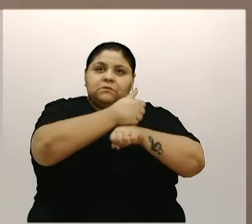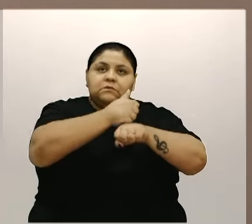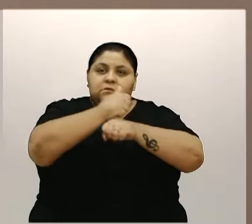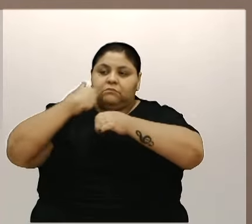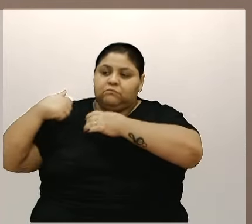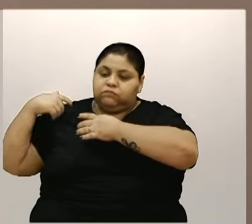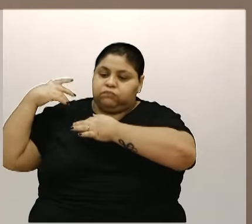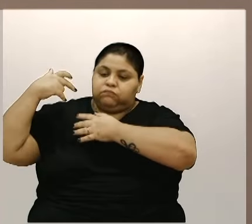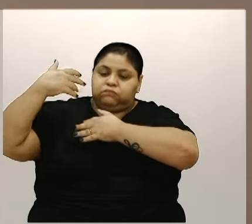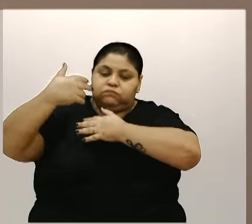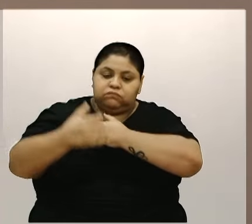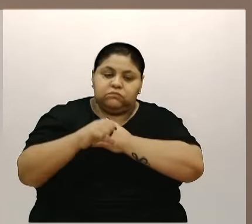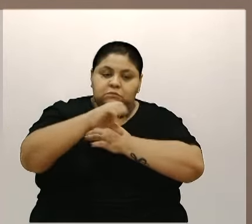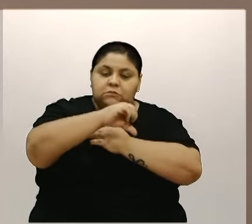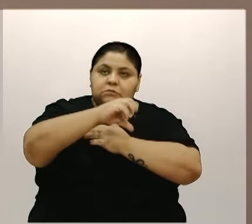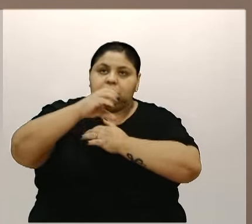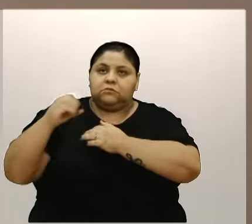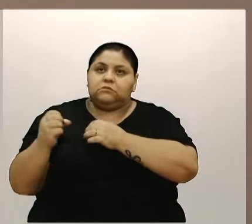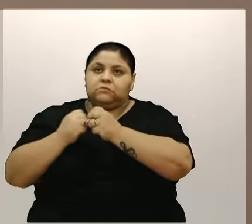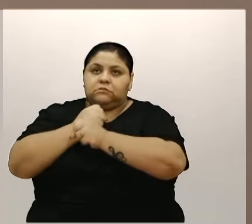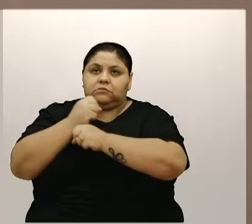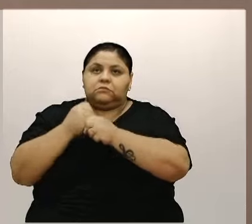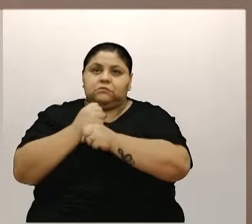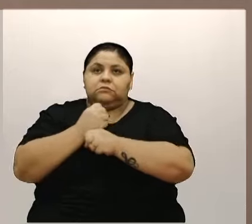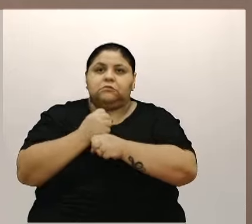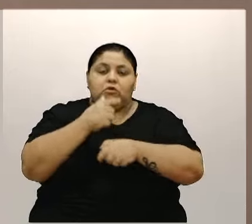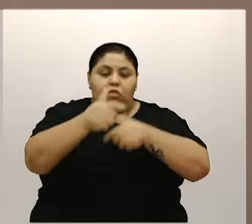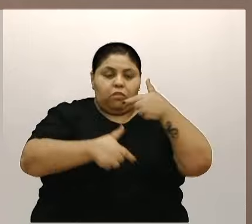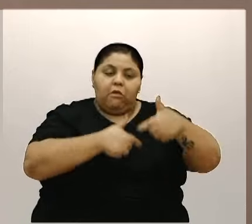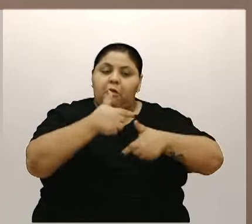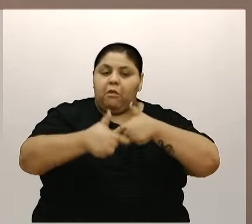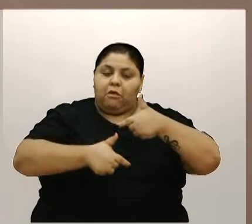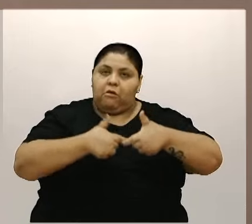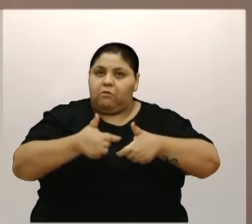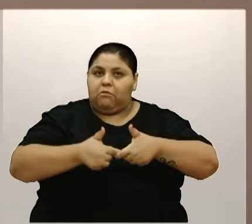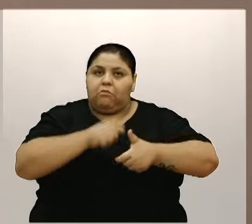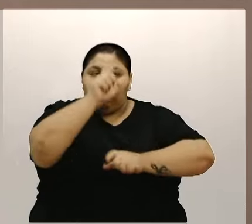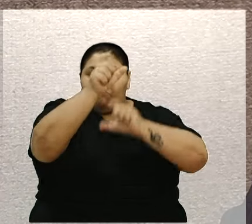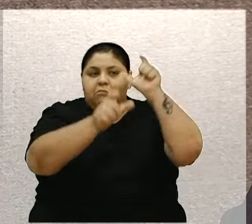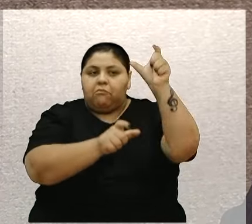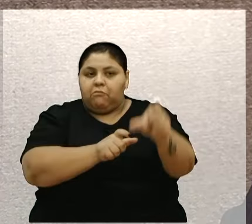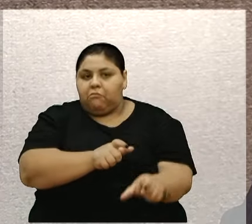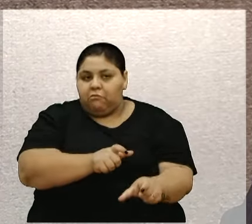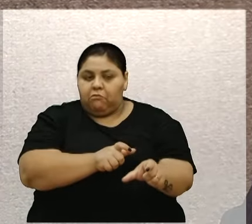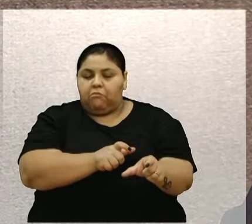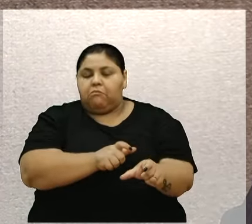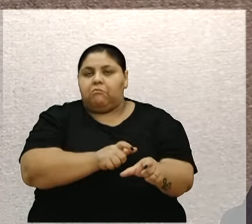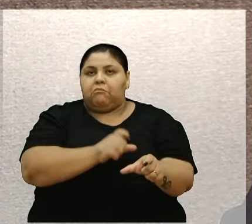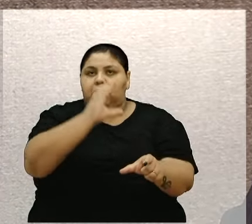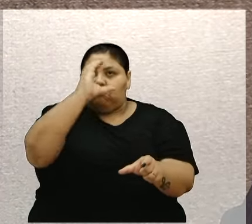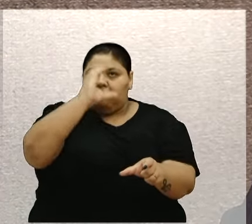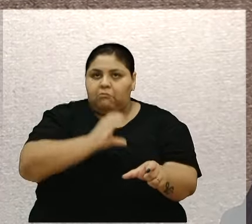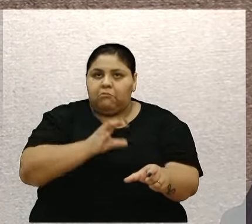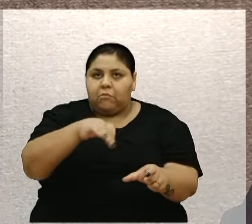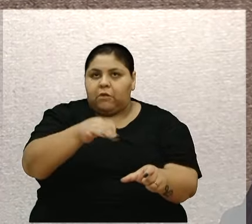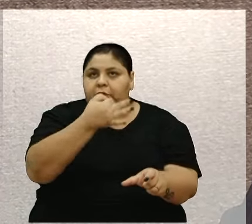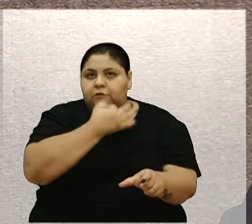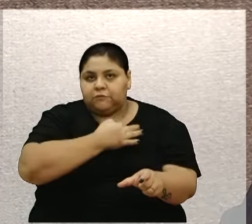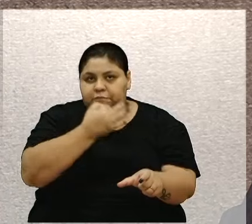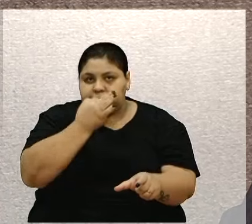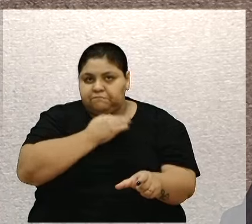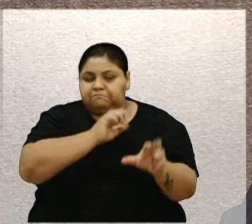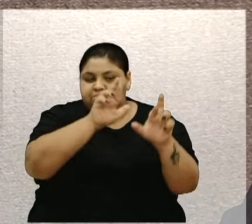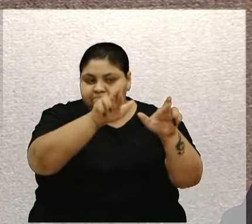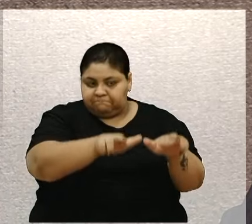90 anos, prestaram e fizeram para as pessoas, para os seres humanos de Caxias do Sul e